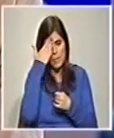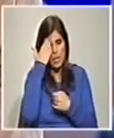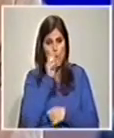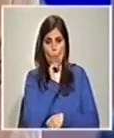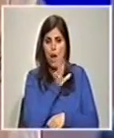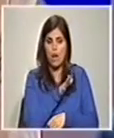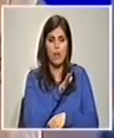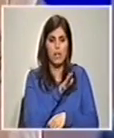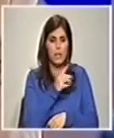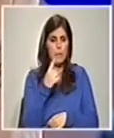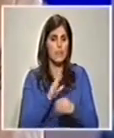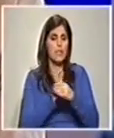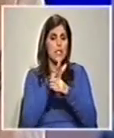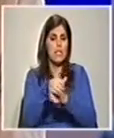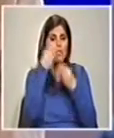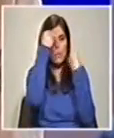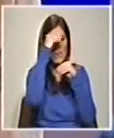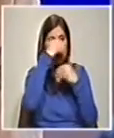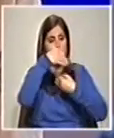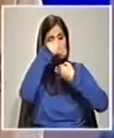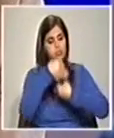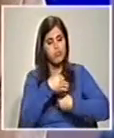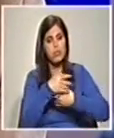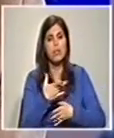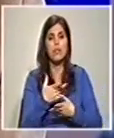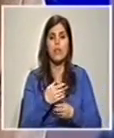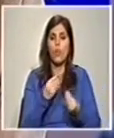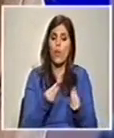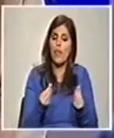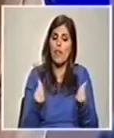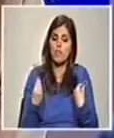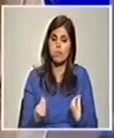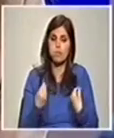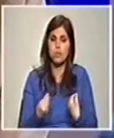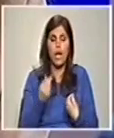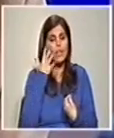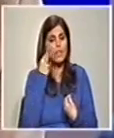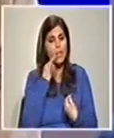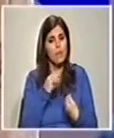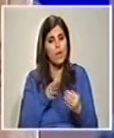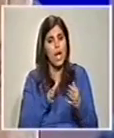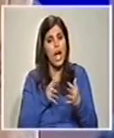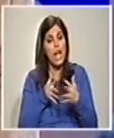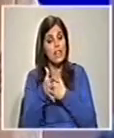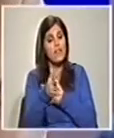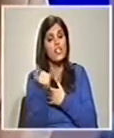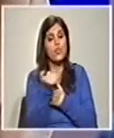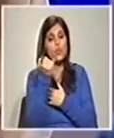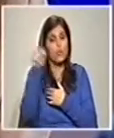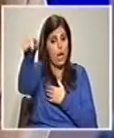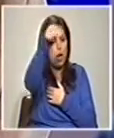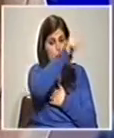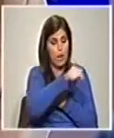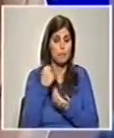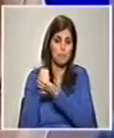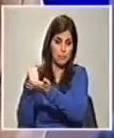poder ter acesso a uma educação formal de qualidade e, portanto, o que tentamos é, através de organizações que estão no terreno já,